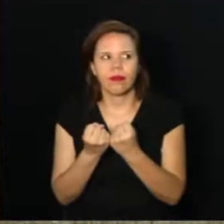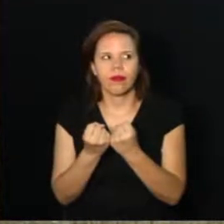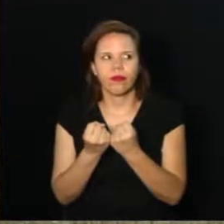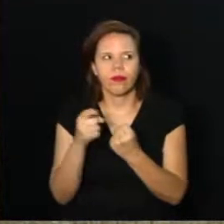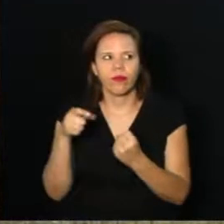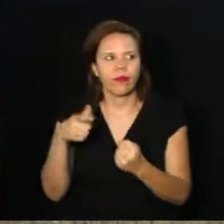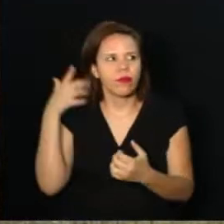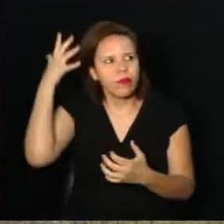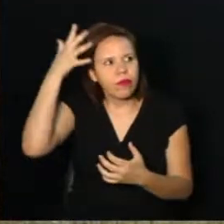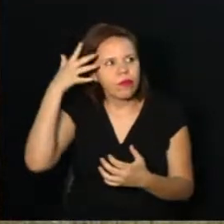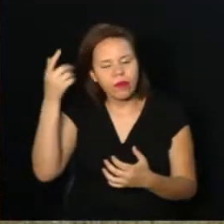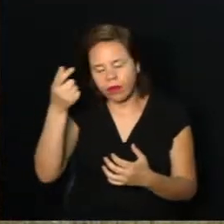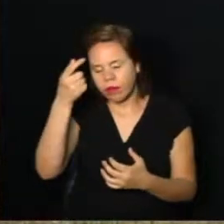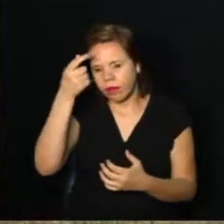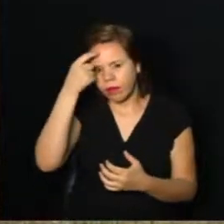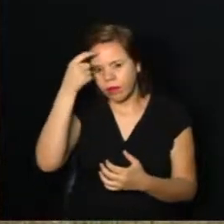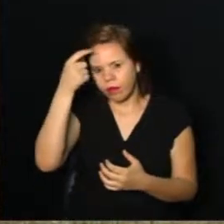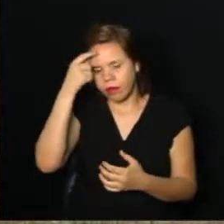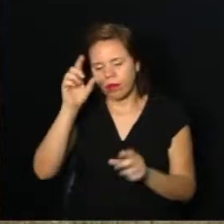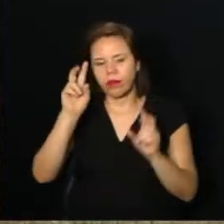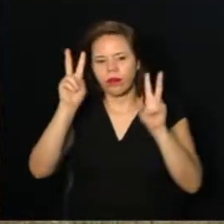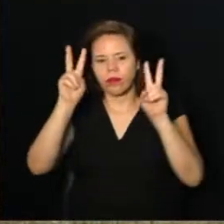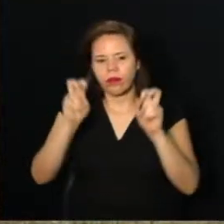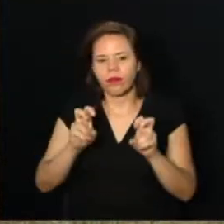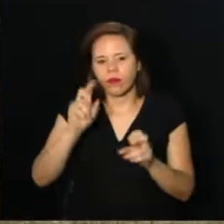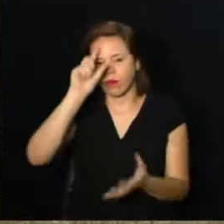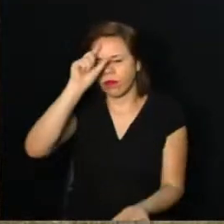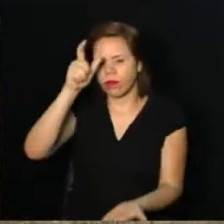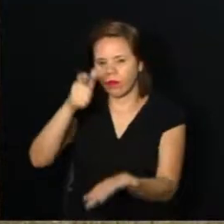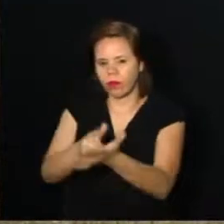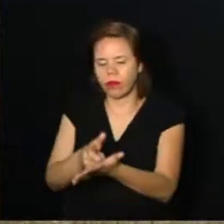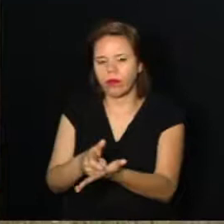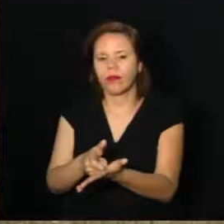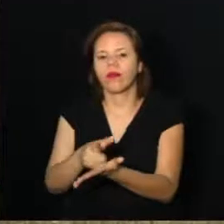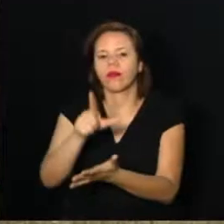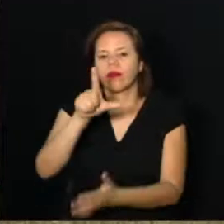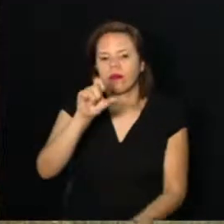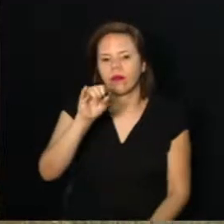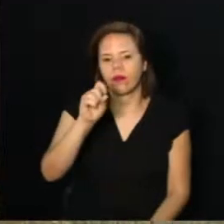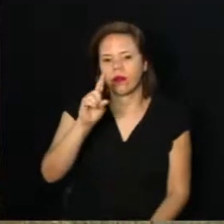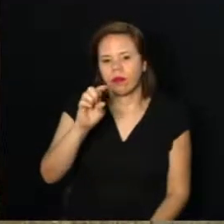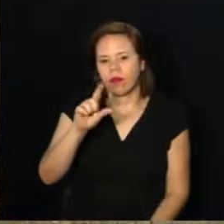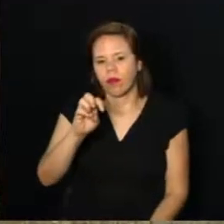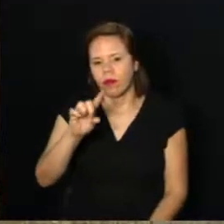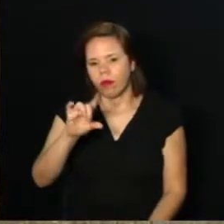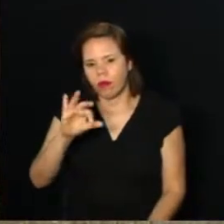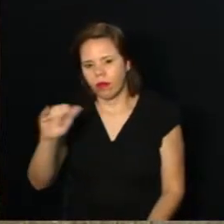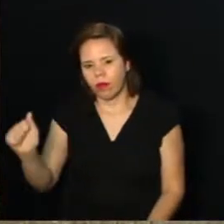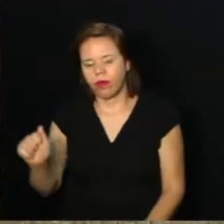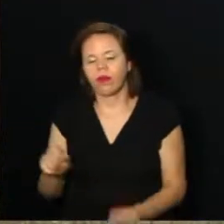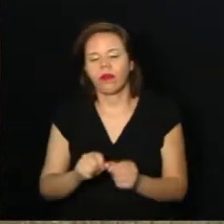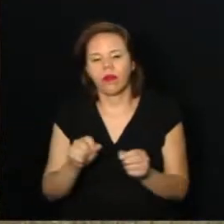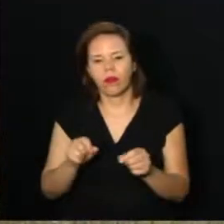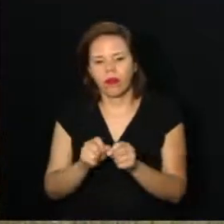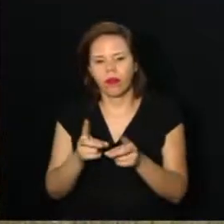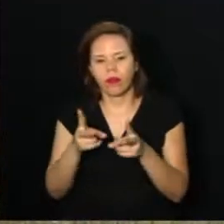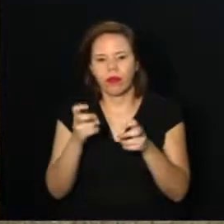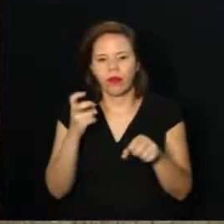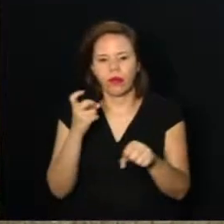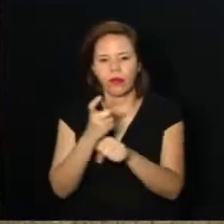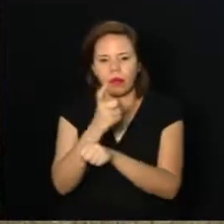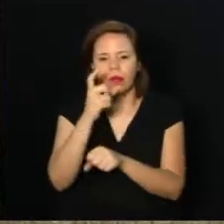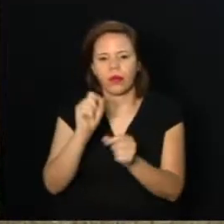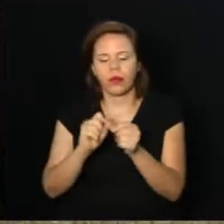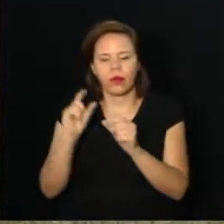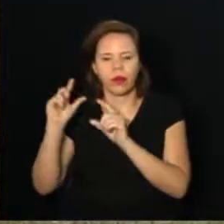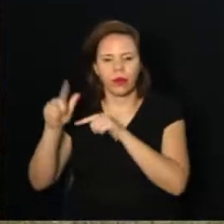de conscientização sobre a dislexia. Vamos falar sobre identificação, intervenção e trajetória